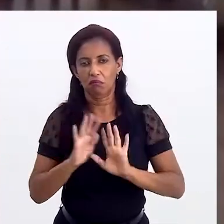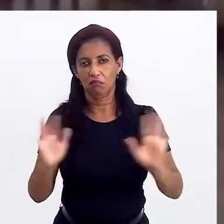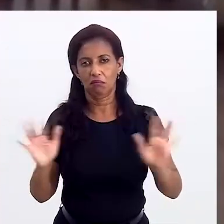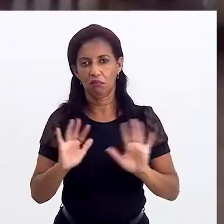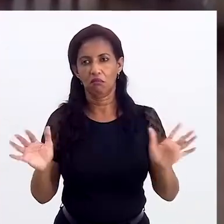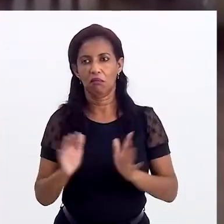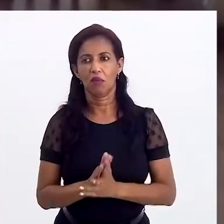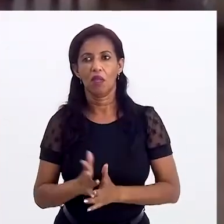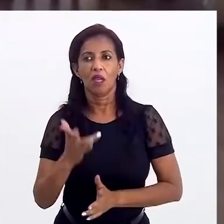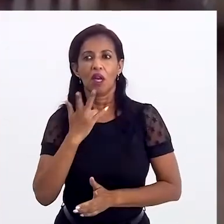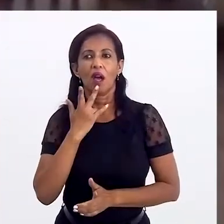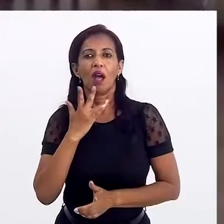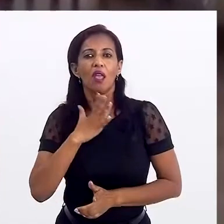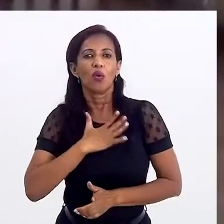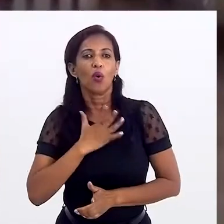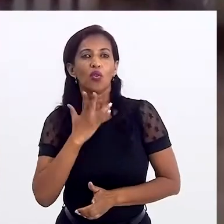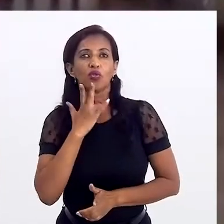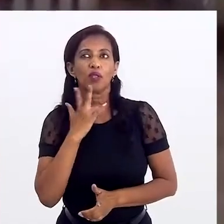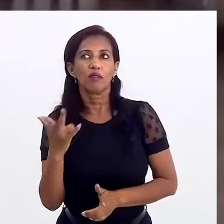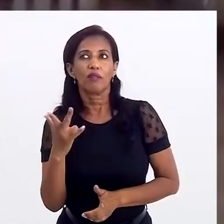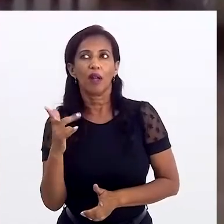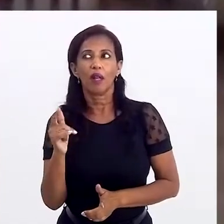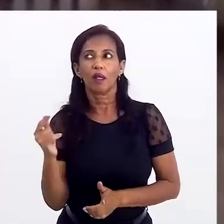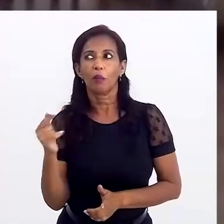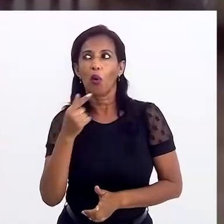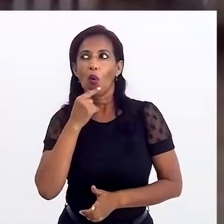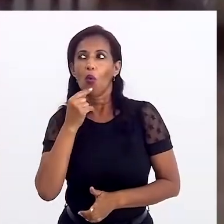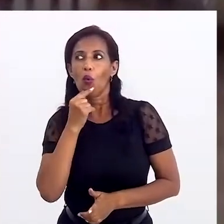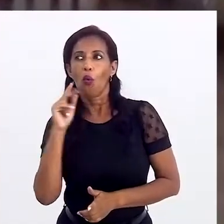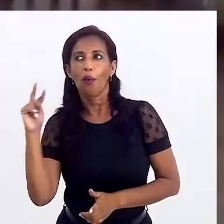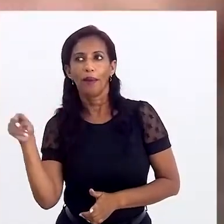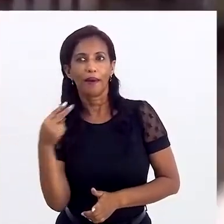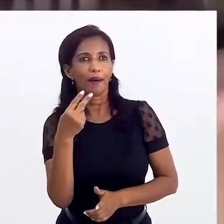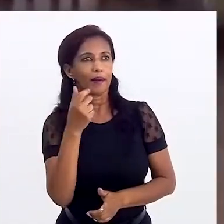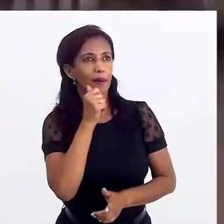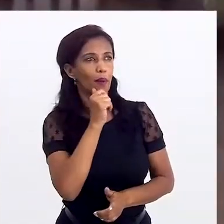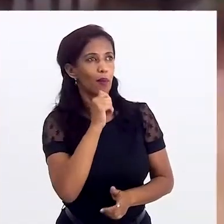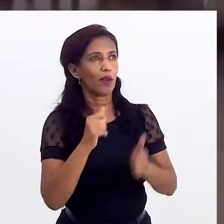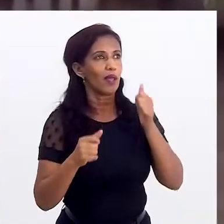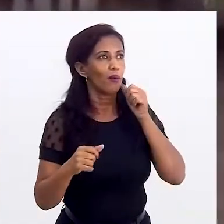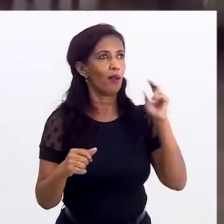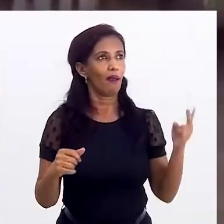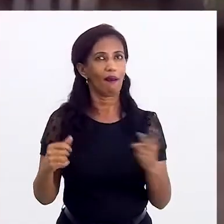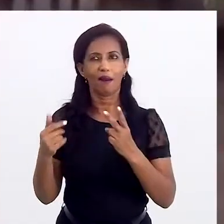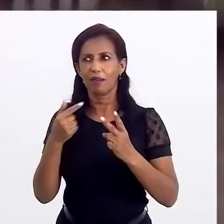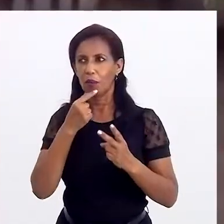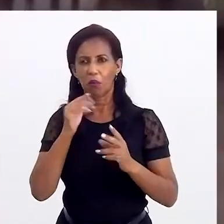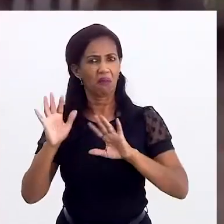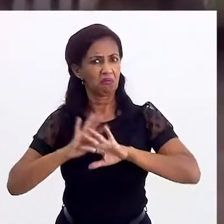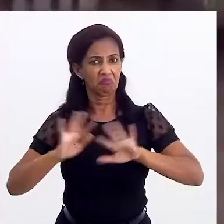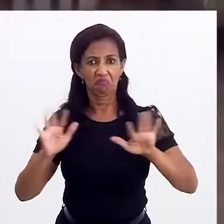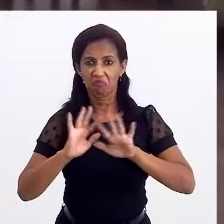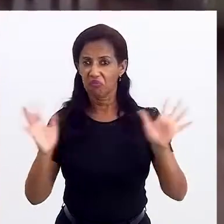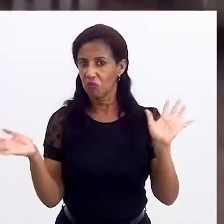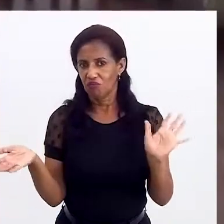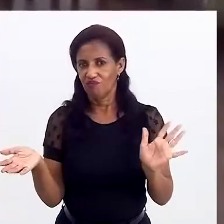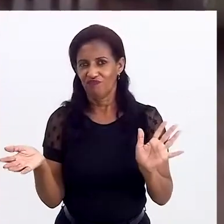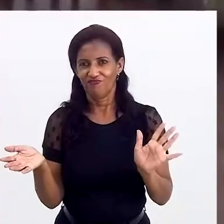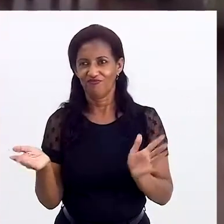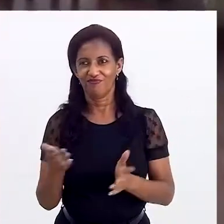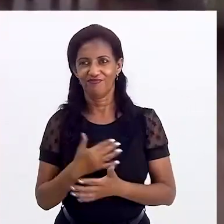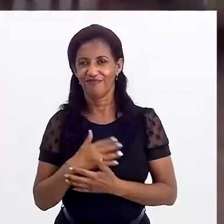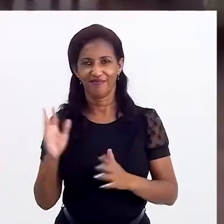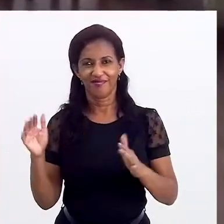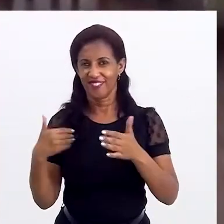falou disso, o que eu adoro a tua música, pode cantar homem para mulher, mulher para mulher, homem para homem, não importa. Verdade. Eu não tinha nem me